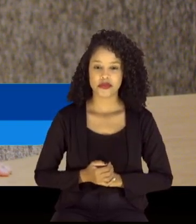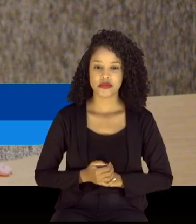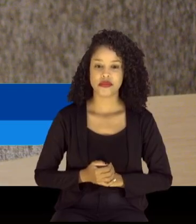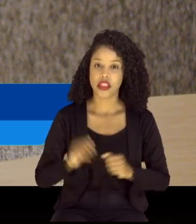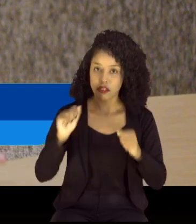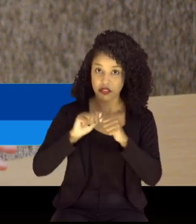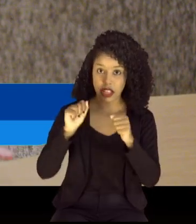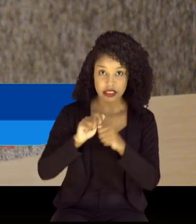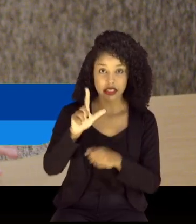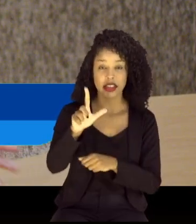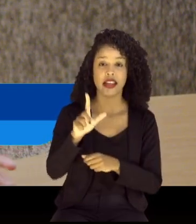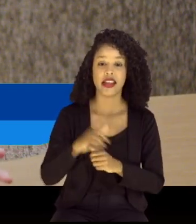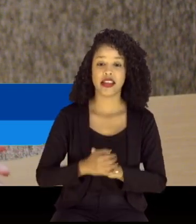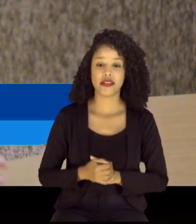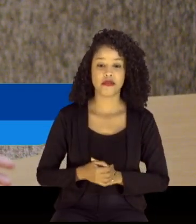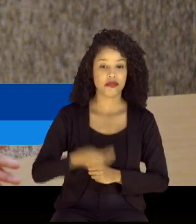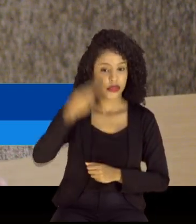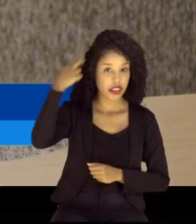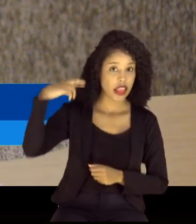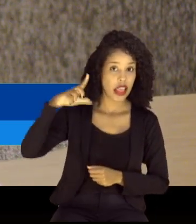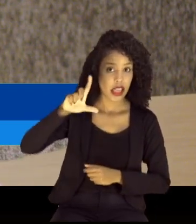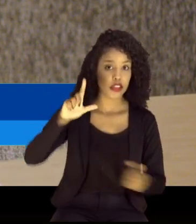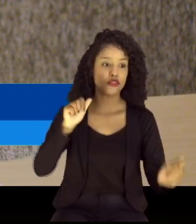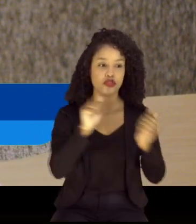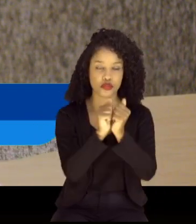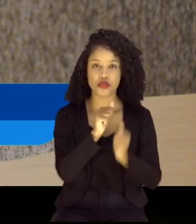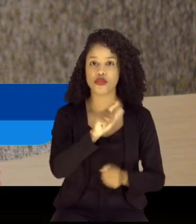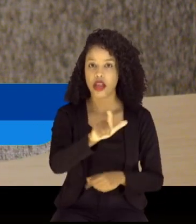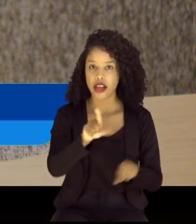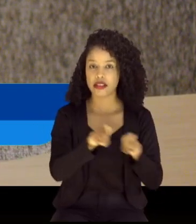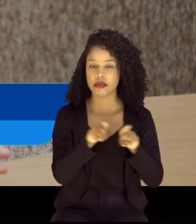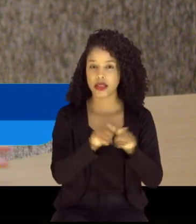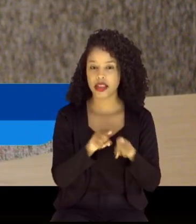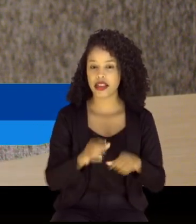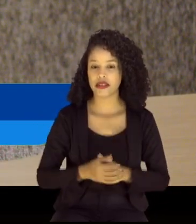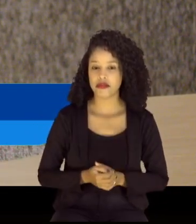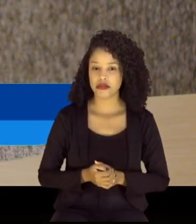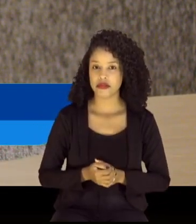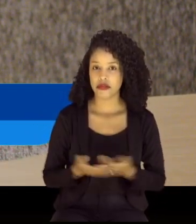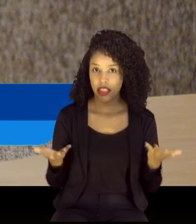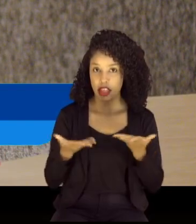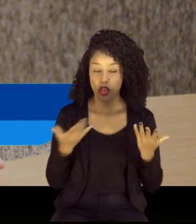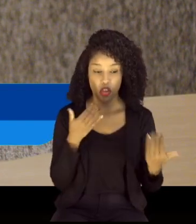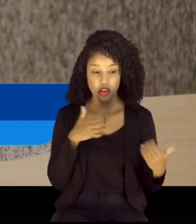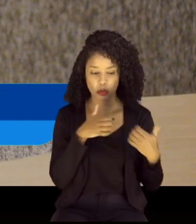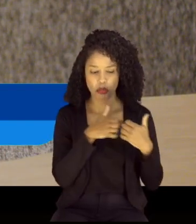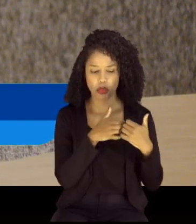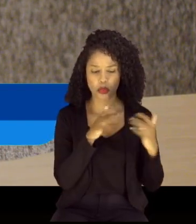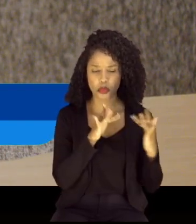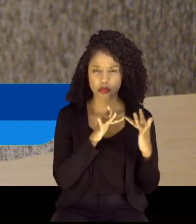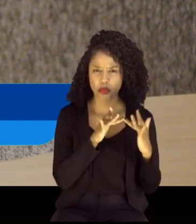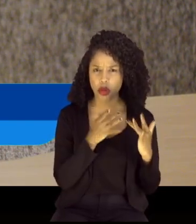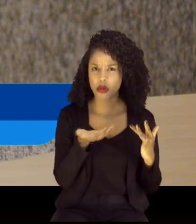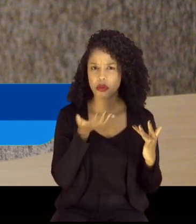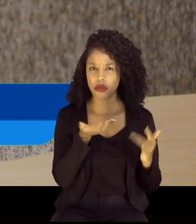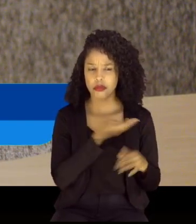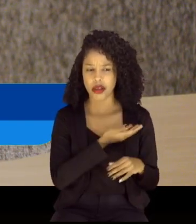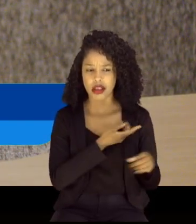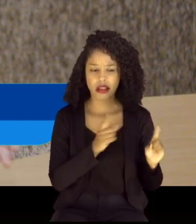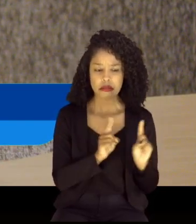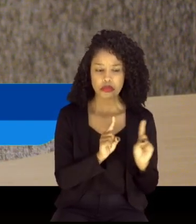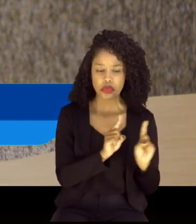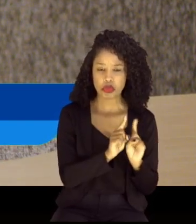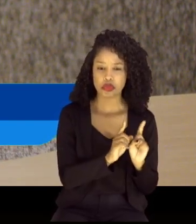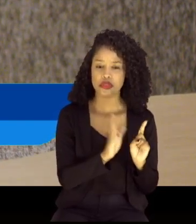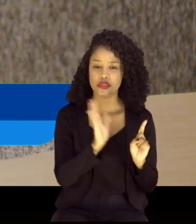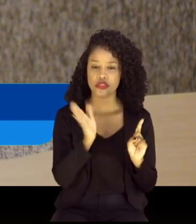L. E Raquel se encostando lá no L também. Raquel agora está ficando perto do L ali também, querendo chegar, coisa e tal. Já